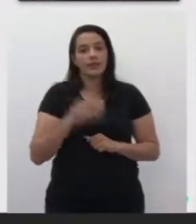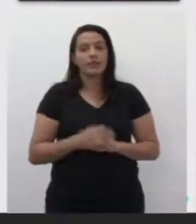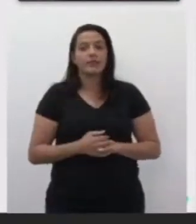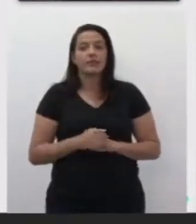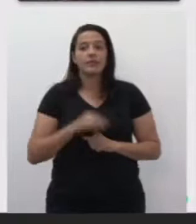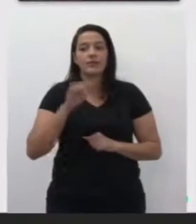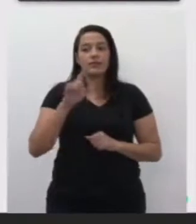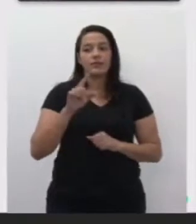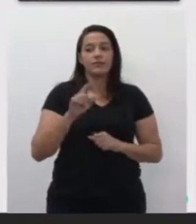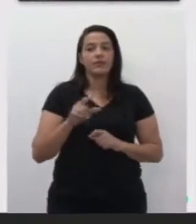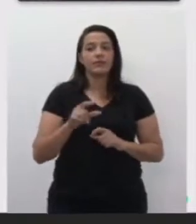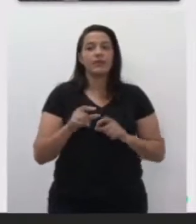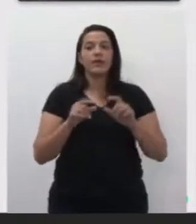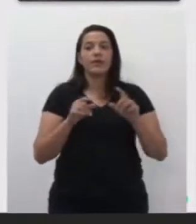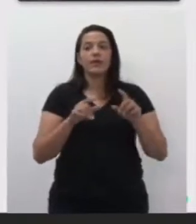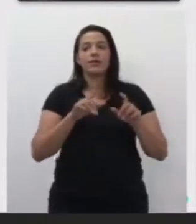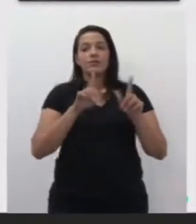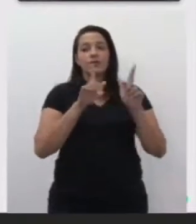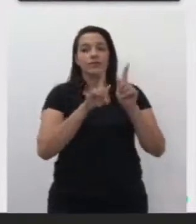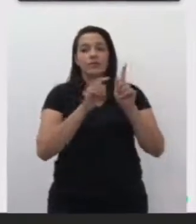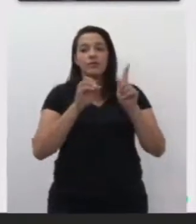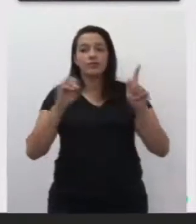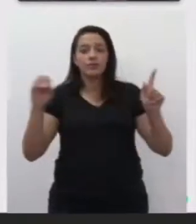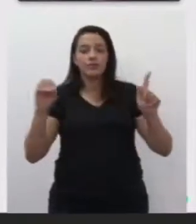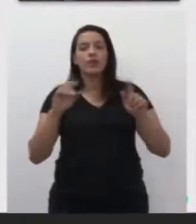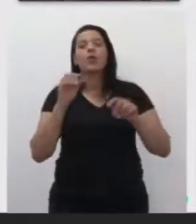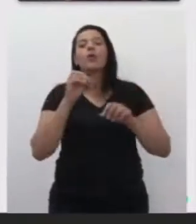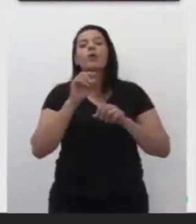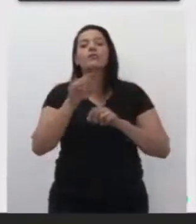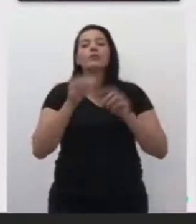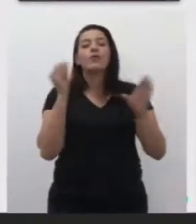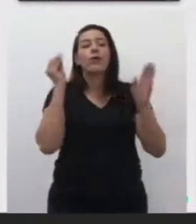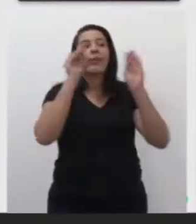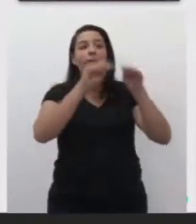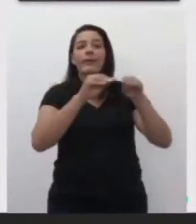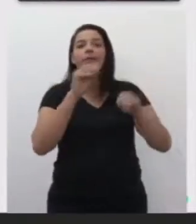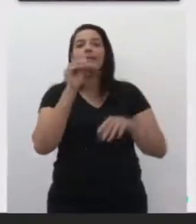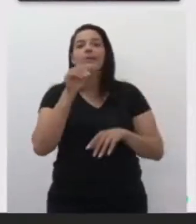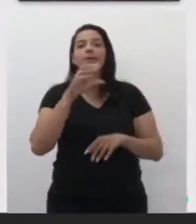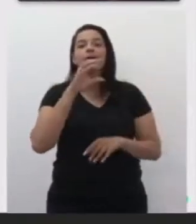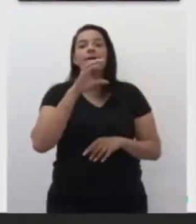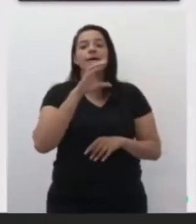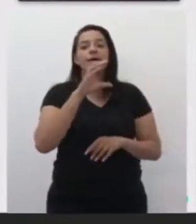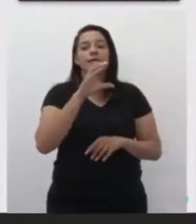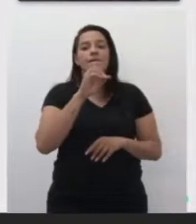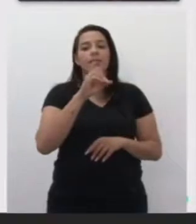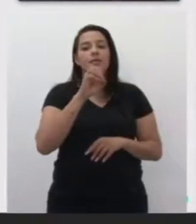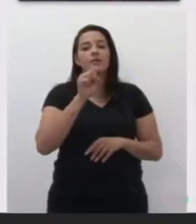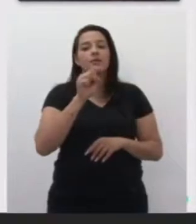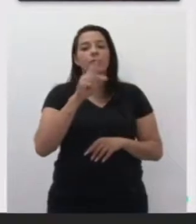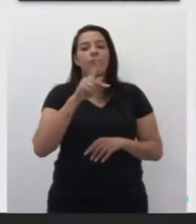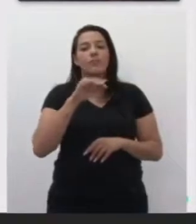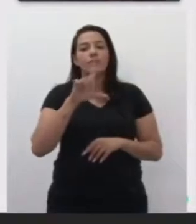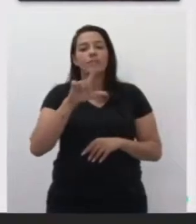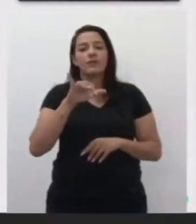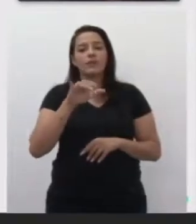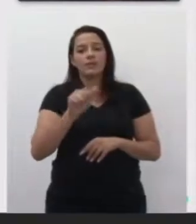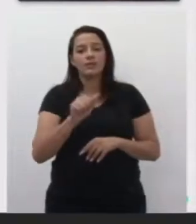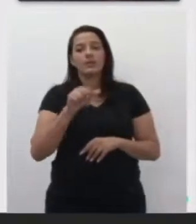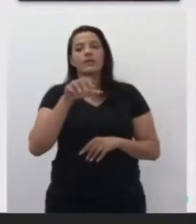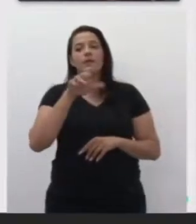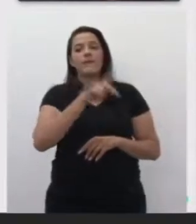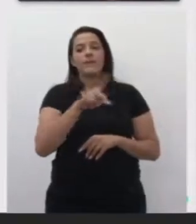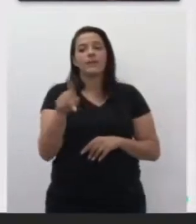Google, coloca Descomplica, professor SEDUC São Paulo, vai já chegar nesse artigo, tá? Que é, sou professor da